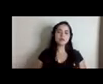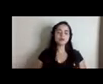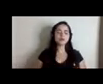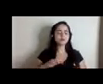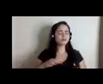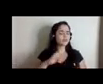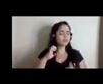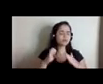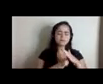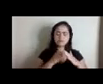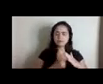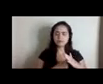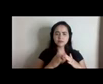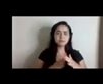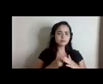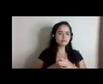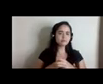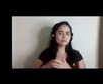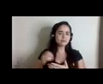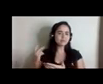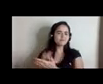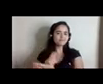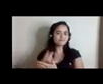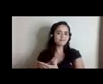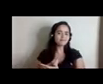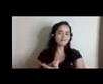né, sendo hackeadas.